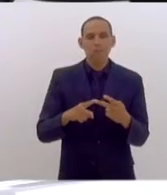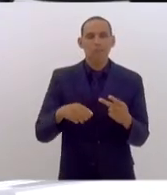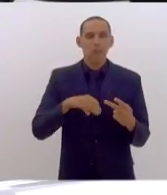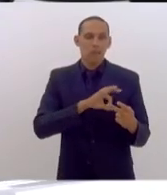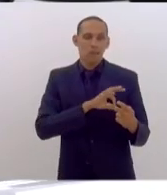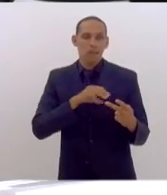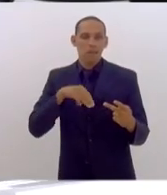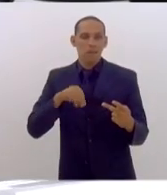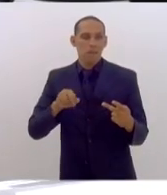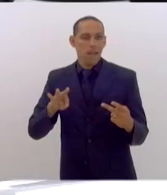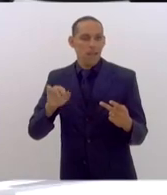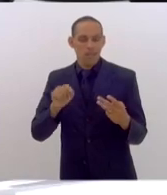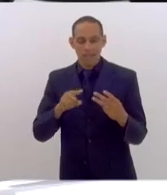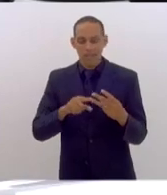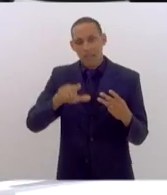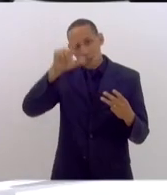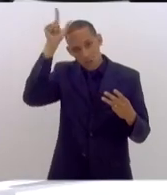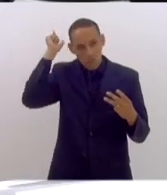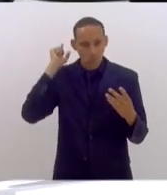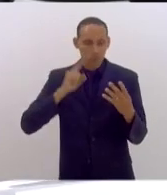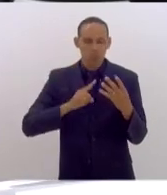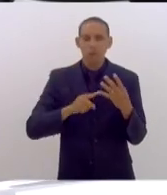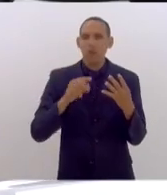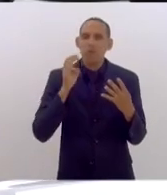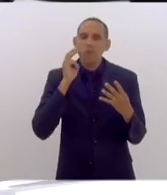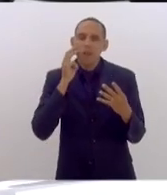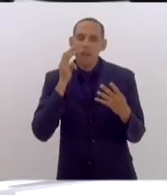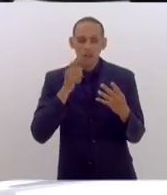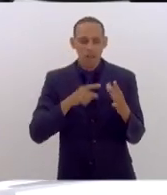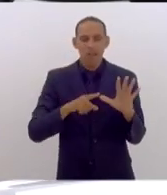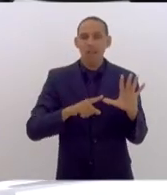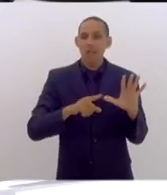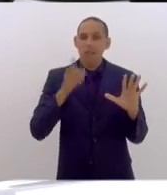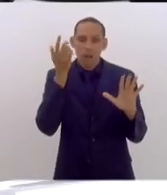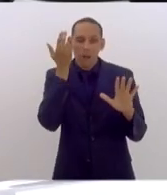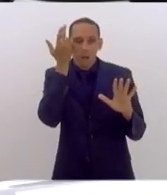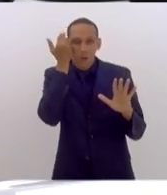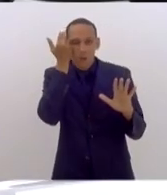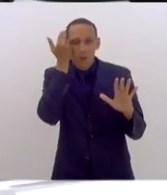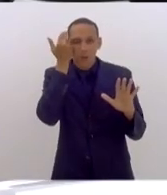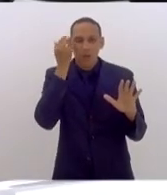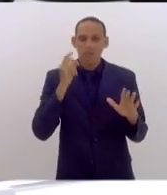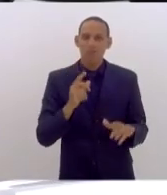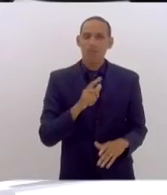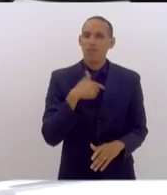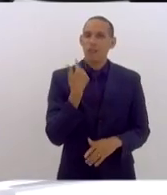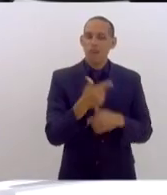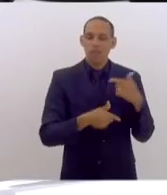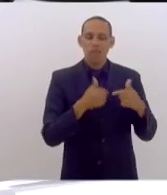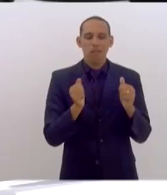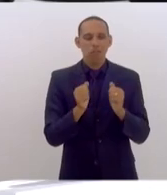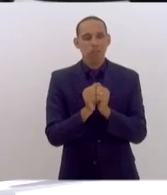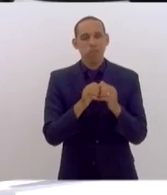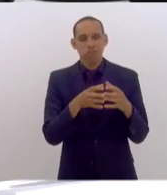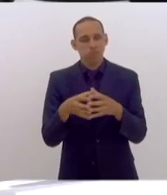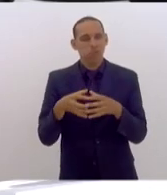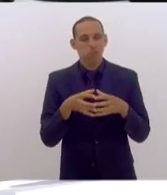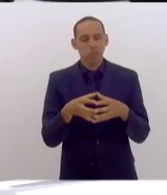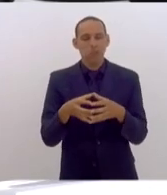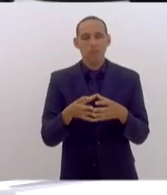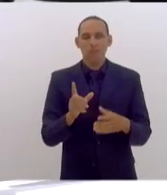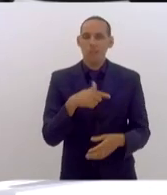Marta a deputada nos Paulo o deputado waldeck Deputado ele o mar e ao nosso trabalho coletivo também